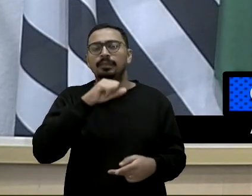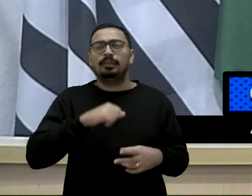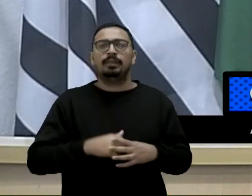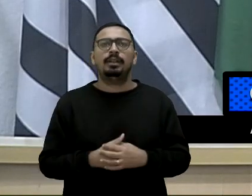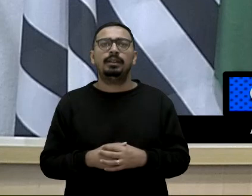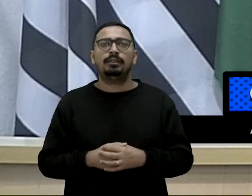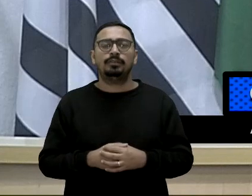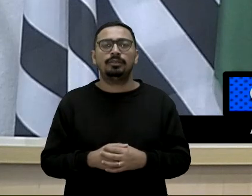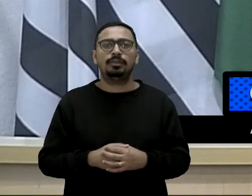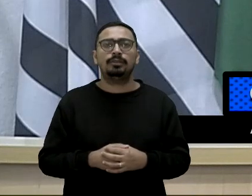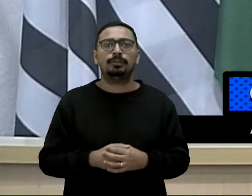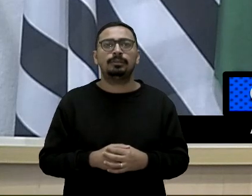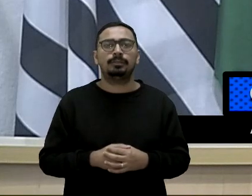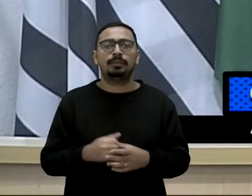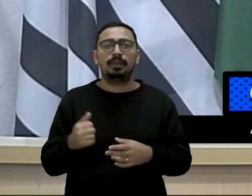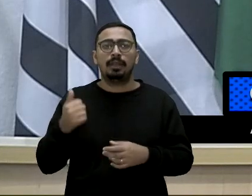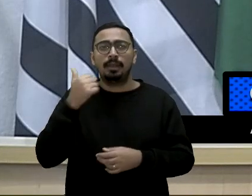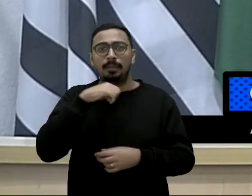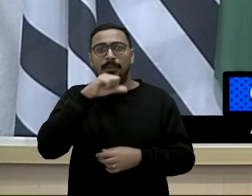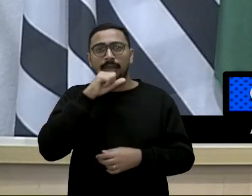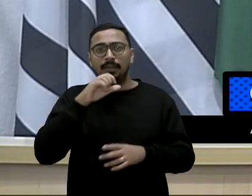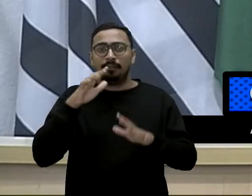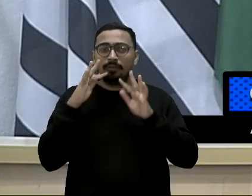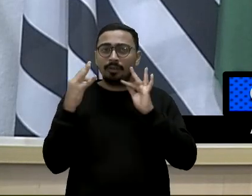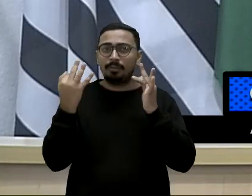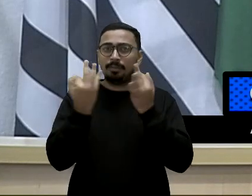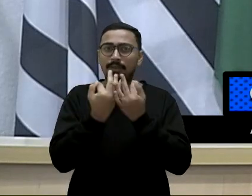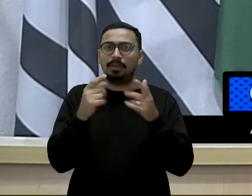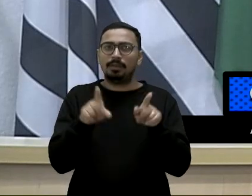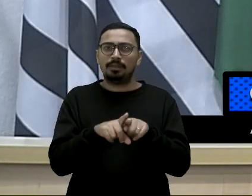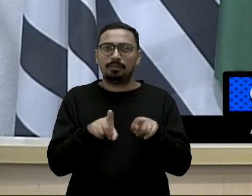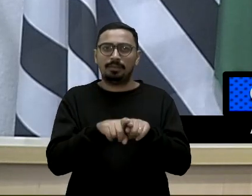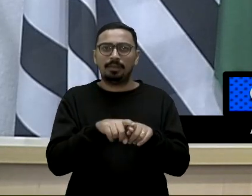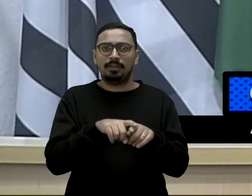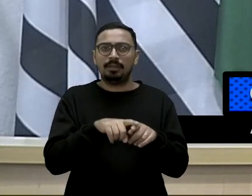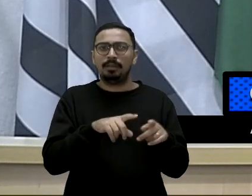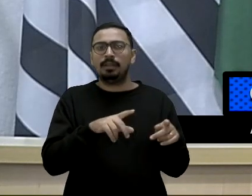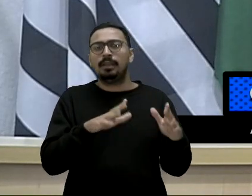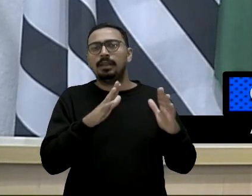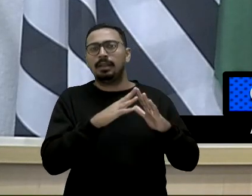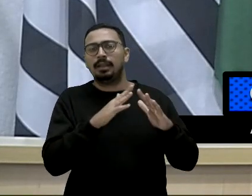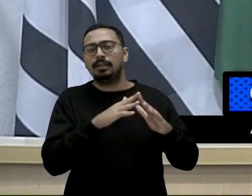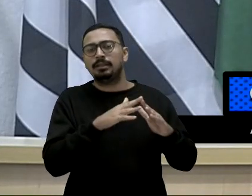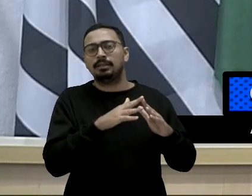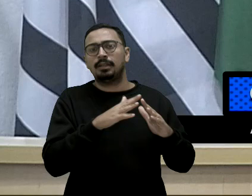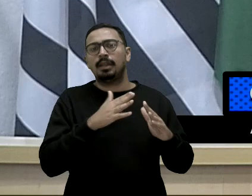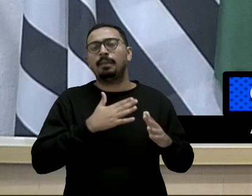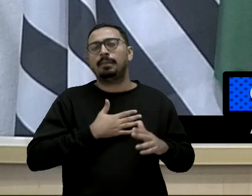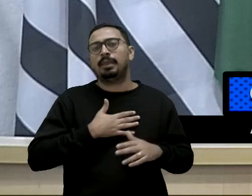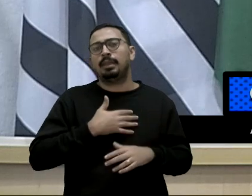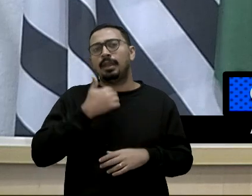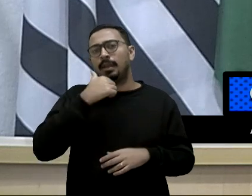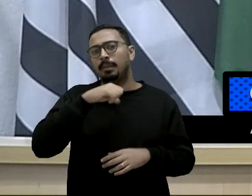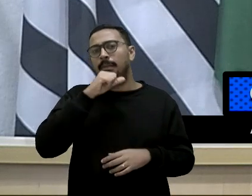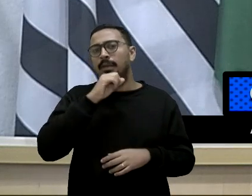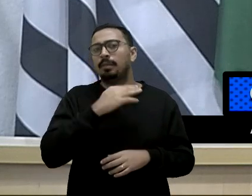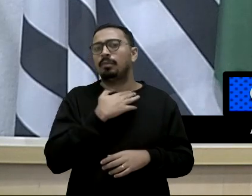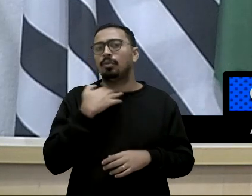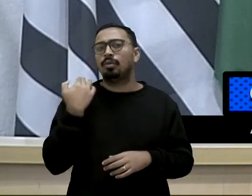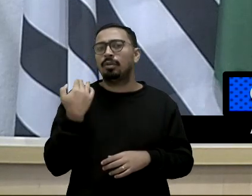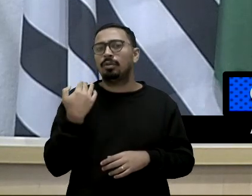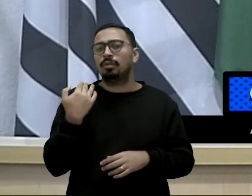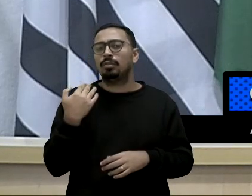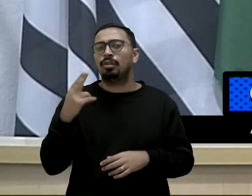mães, famílias, em casa a casa. Por quê? Eu tive um caso que é minha mãe. Minha mãe morreu e ela